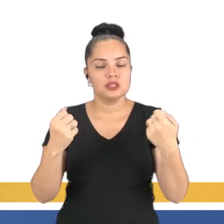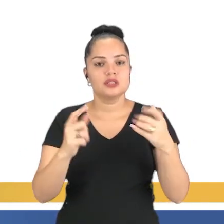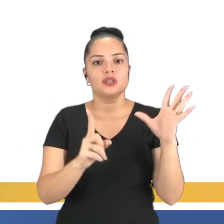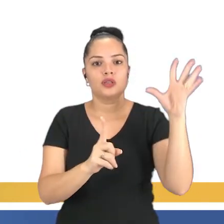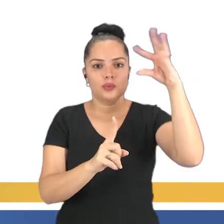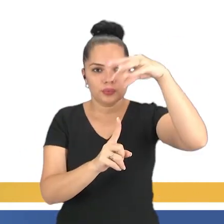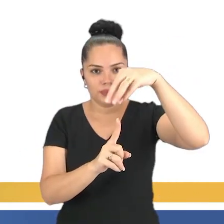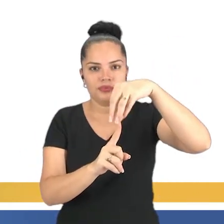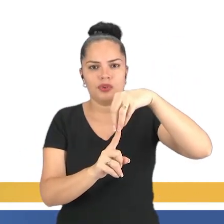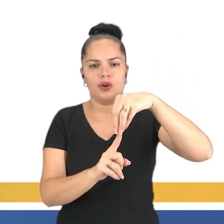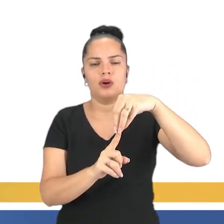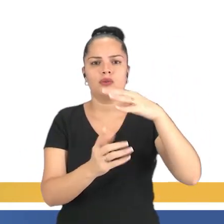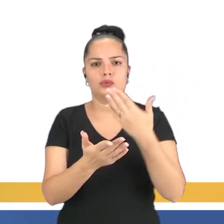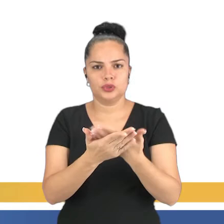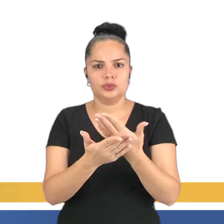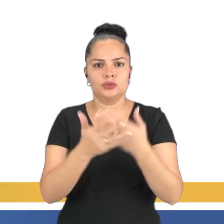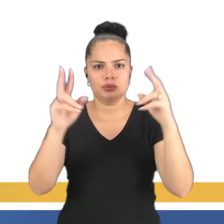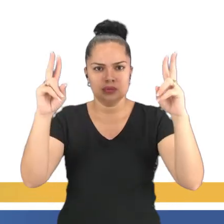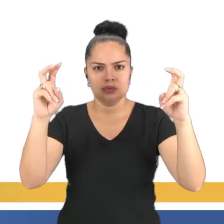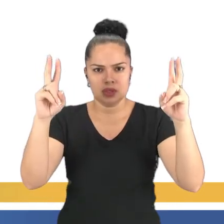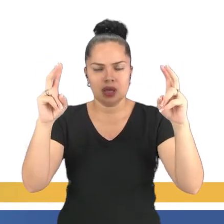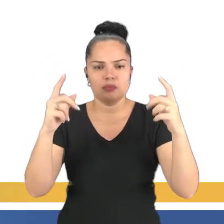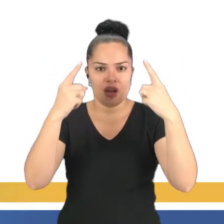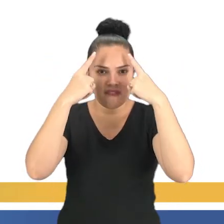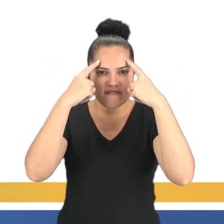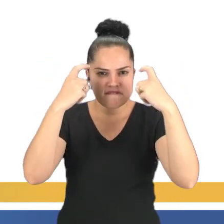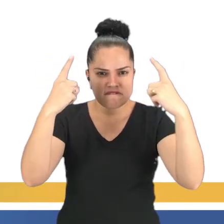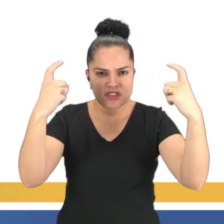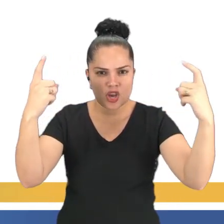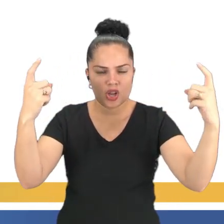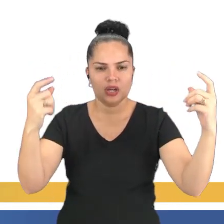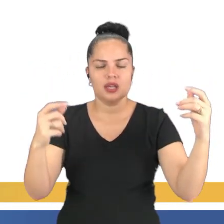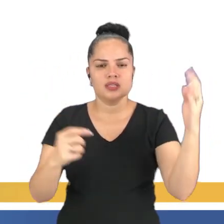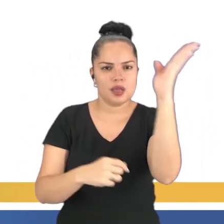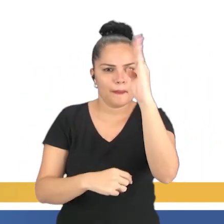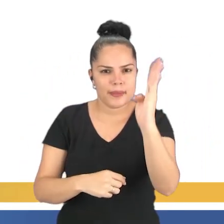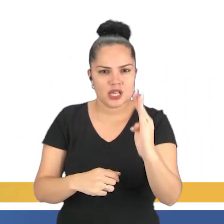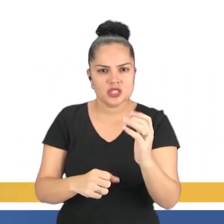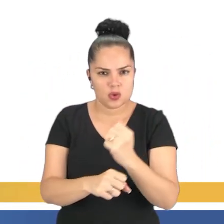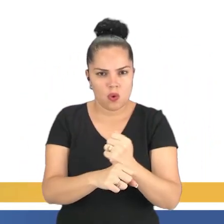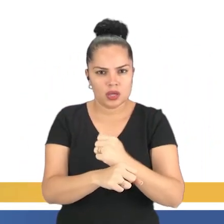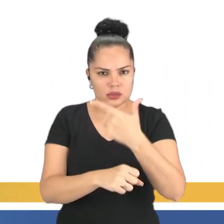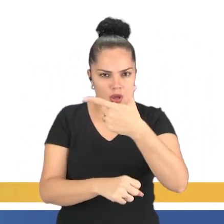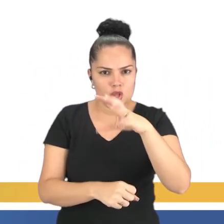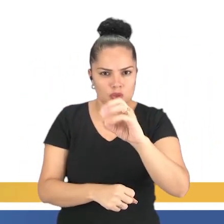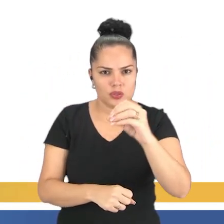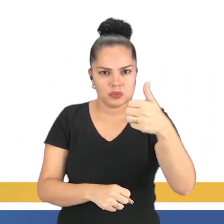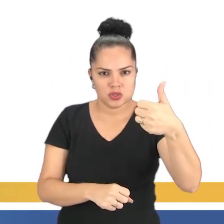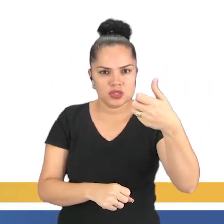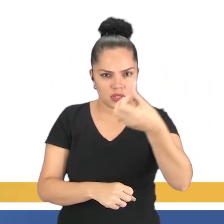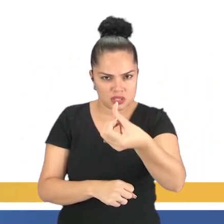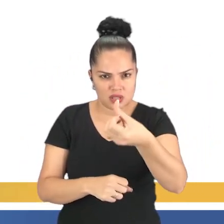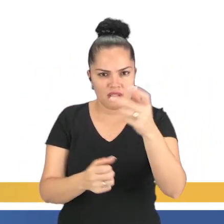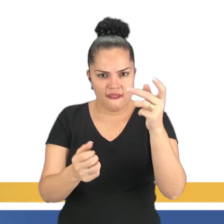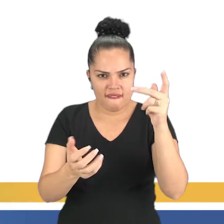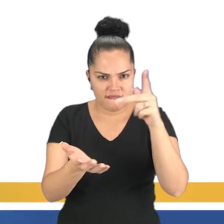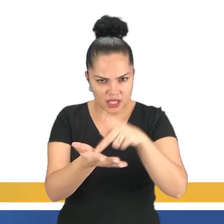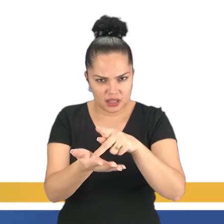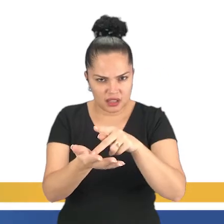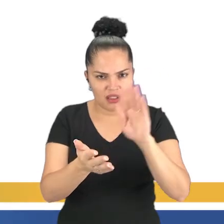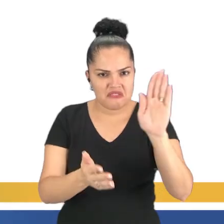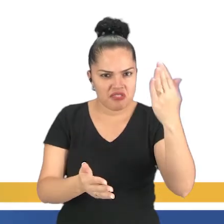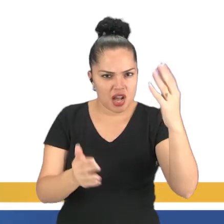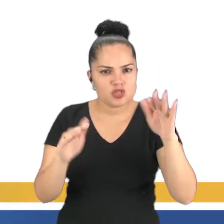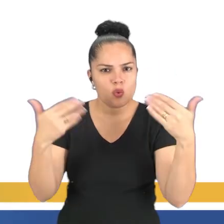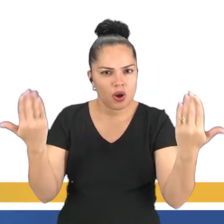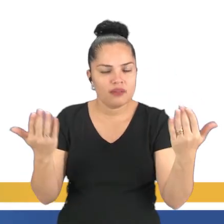caso desse estudo, a temática central é a violência do Brasil no ano de 2016. E aí, meu aluno, verdadeiro ou falso?